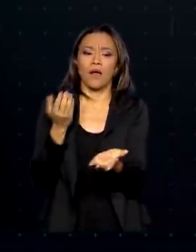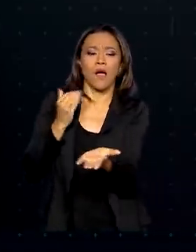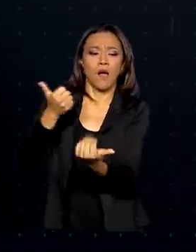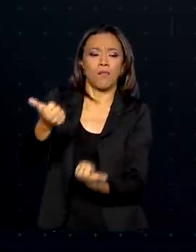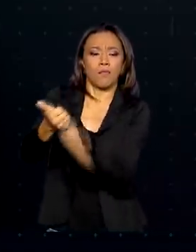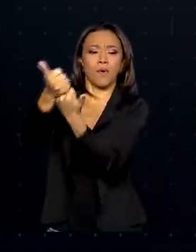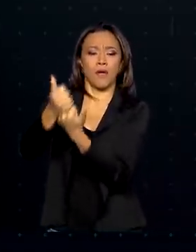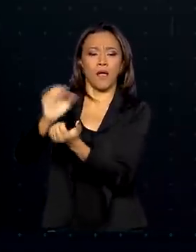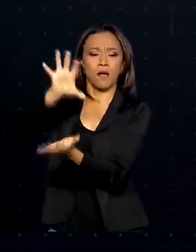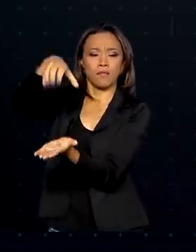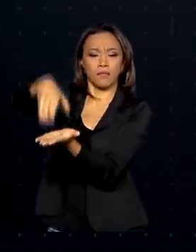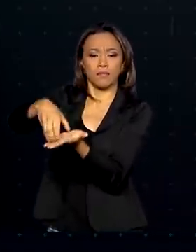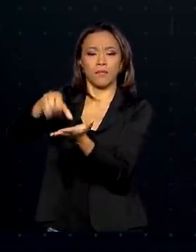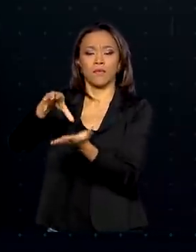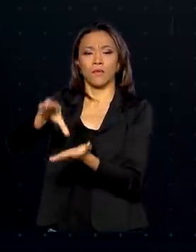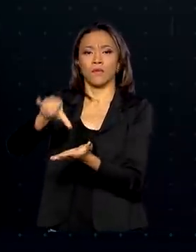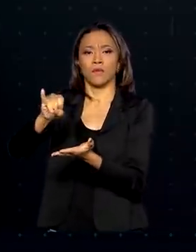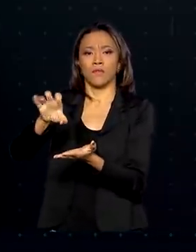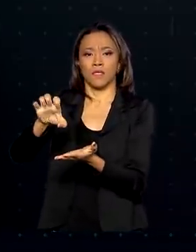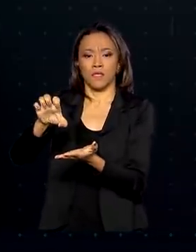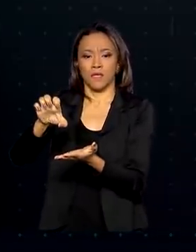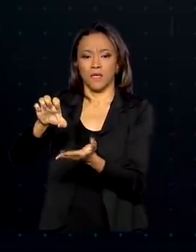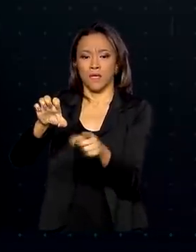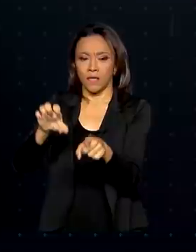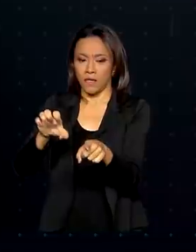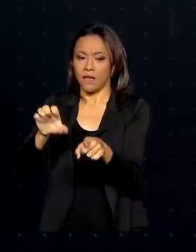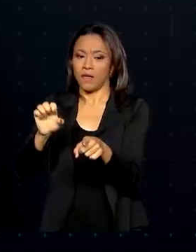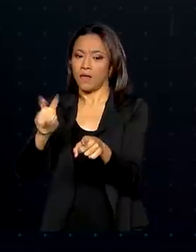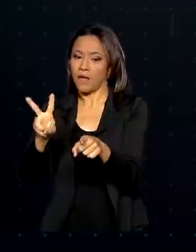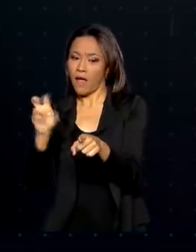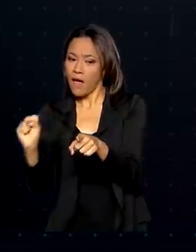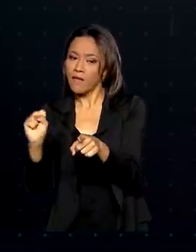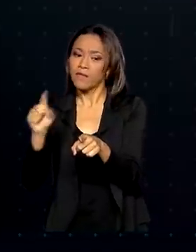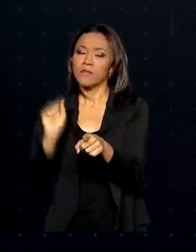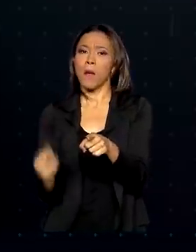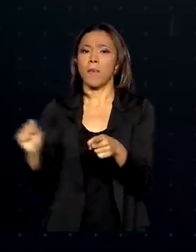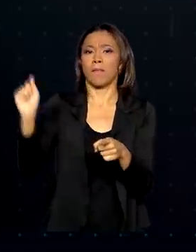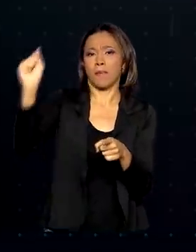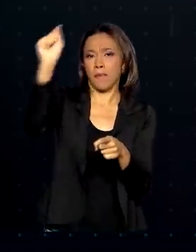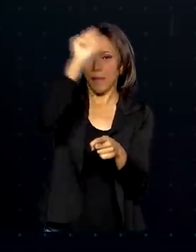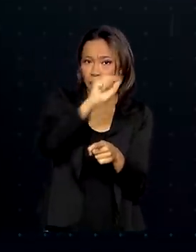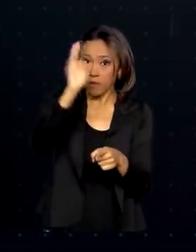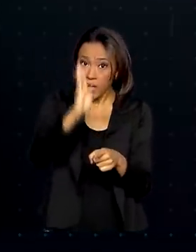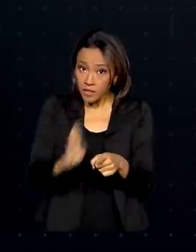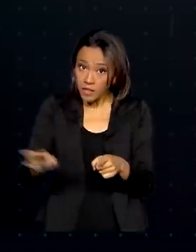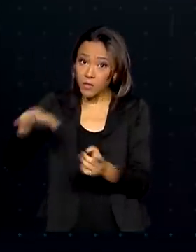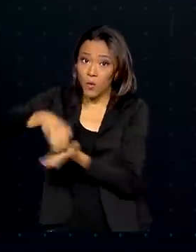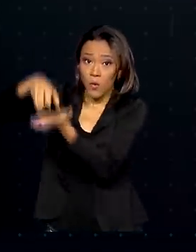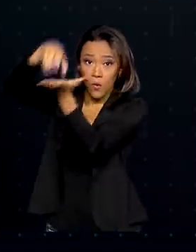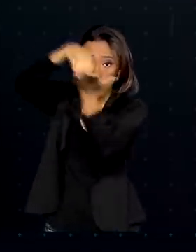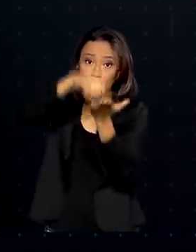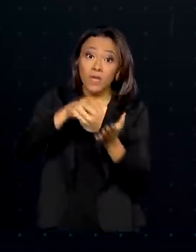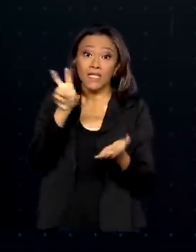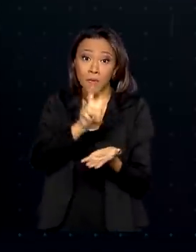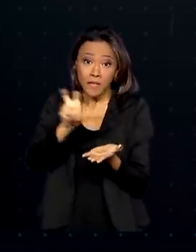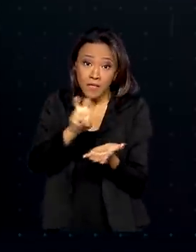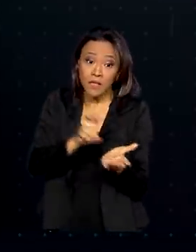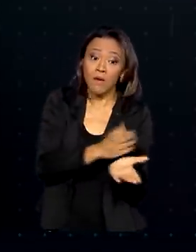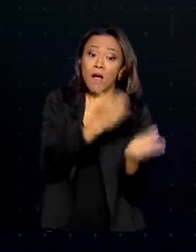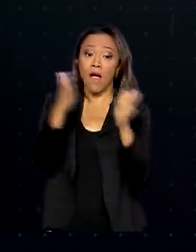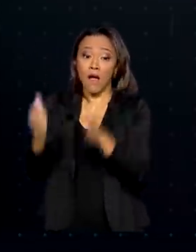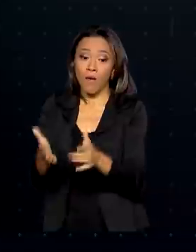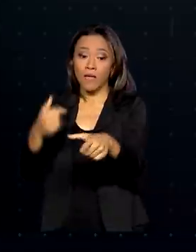Estratégicas e Resposta em Vigilância em Saúde. O número de unidades em todo o país vai passar de 55 para